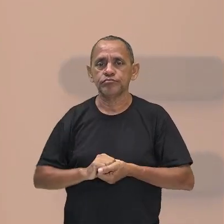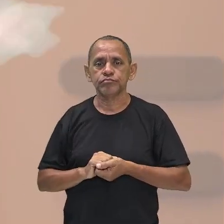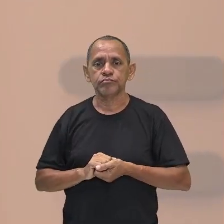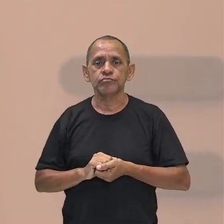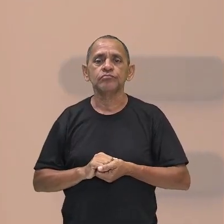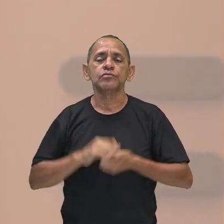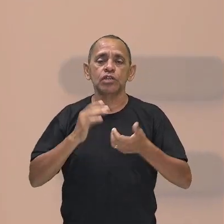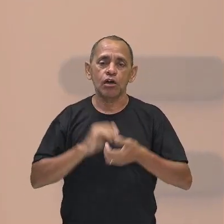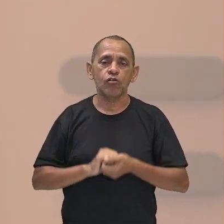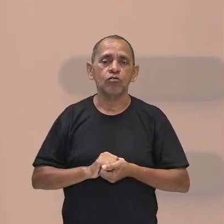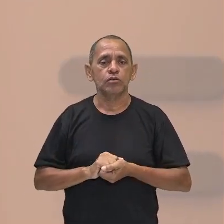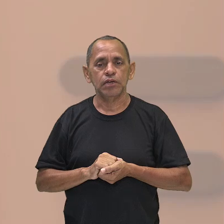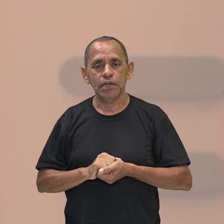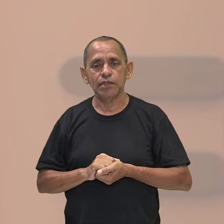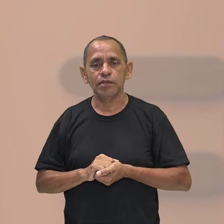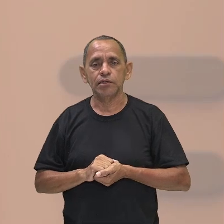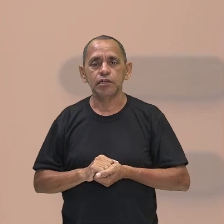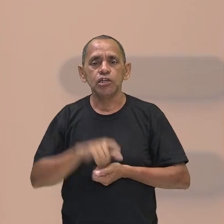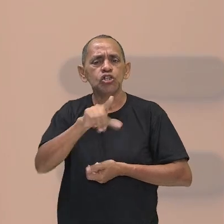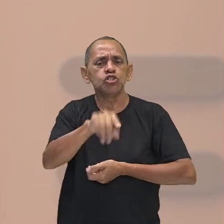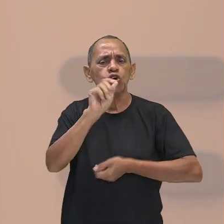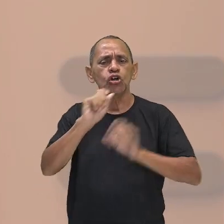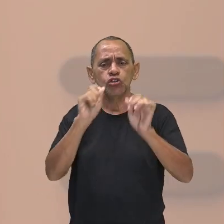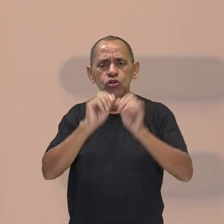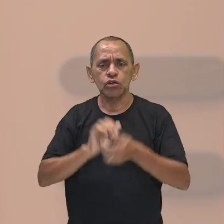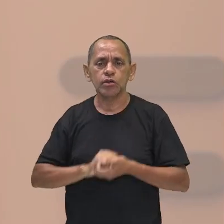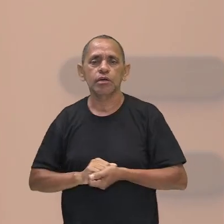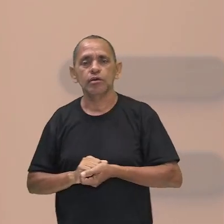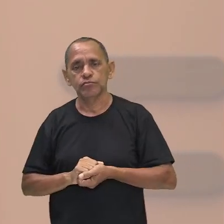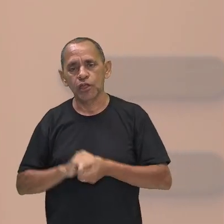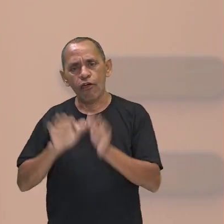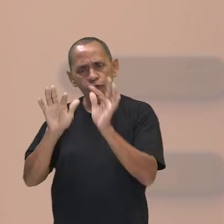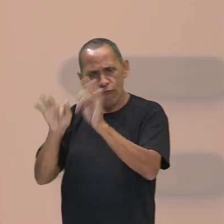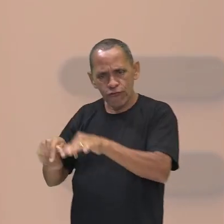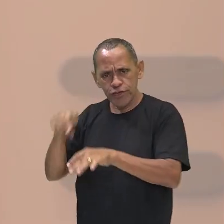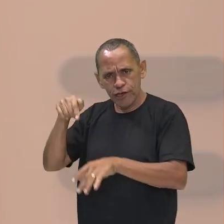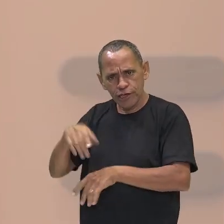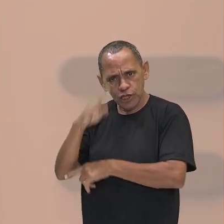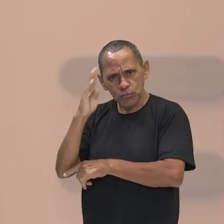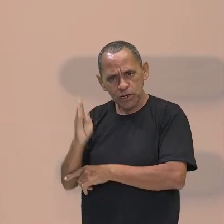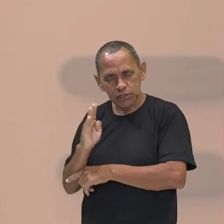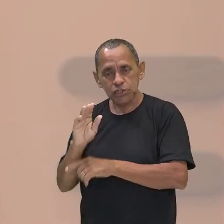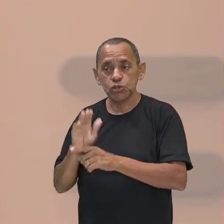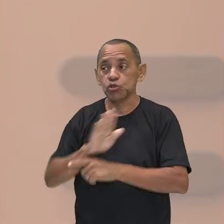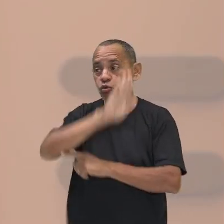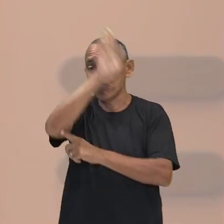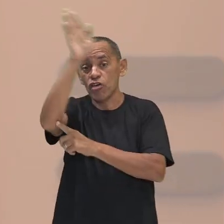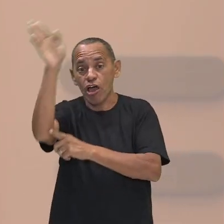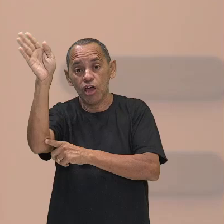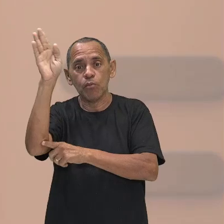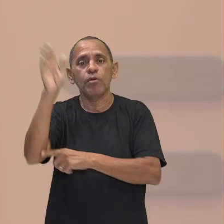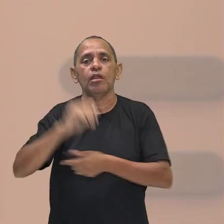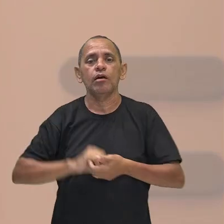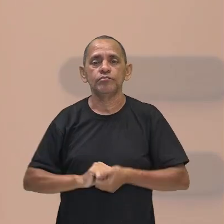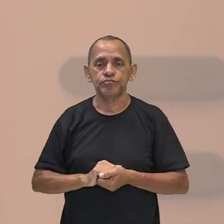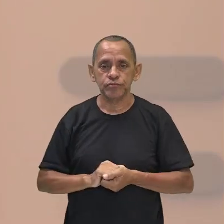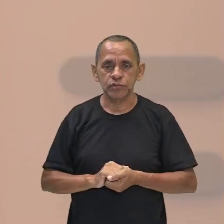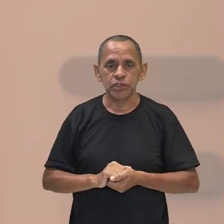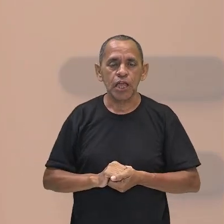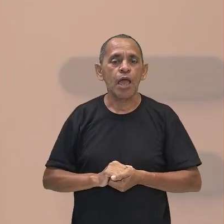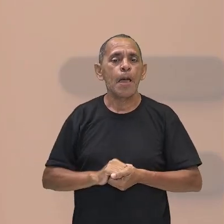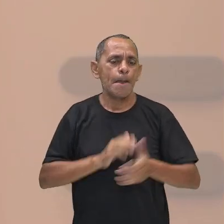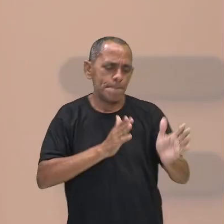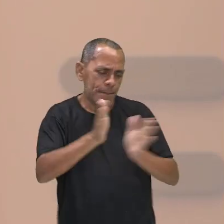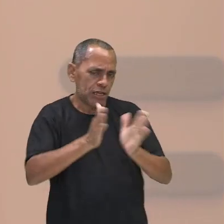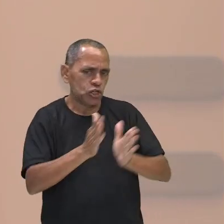então, lá para Portugal. É um período que a gente chama na história de período regencial, já que ele abdica, né,